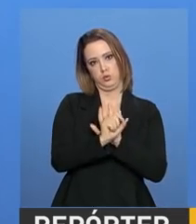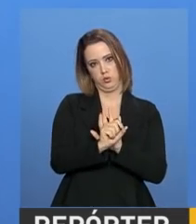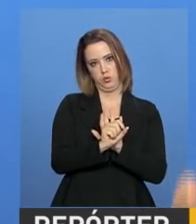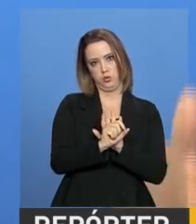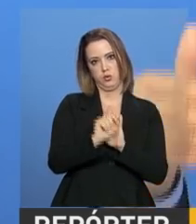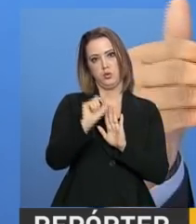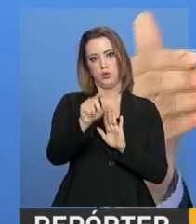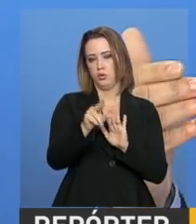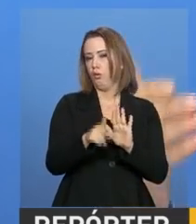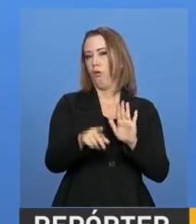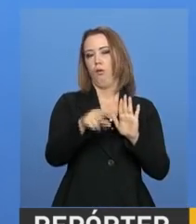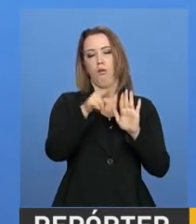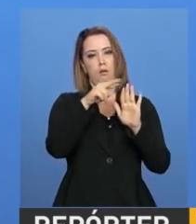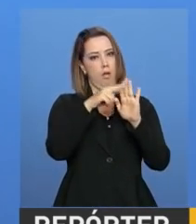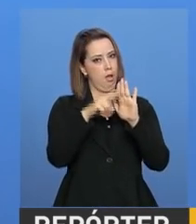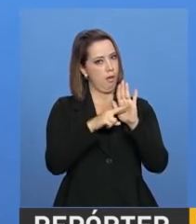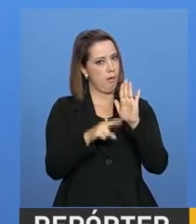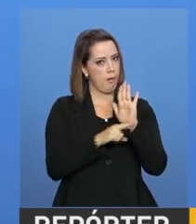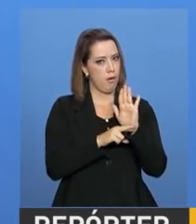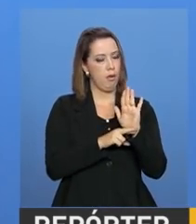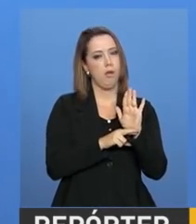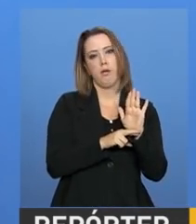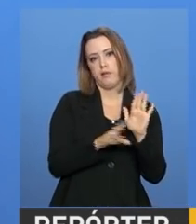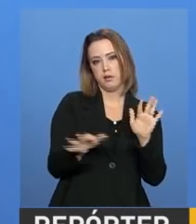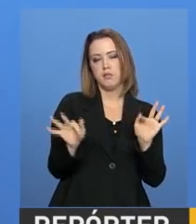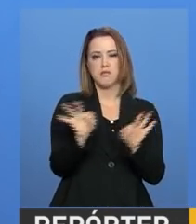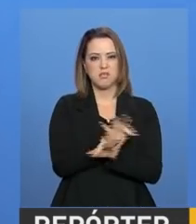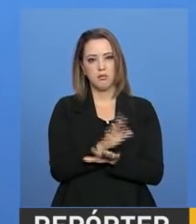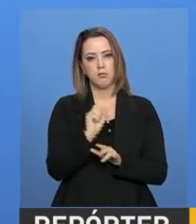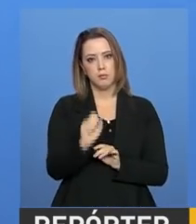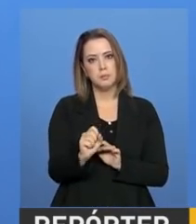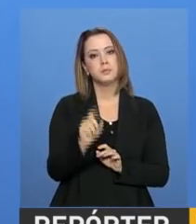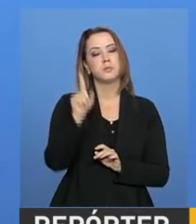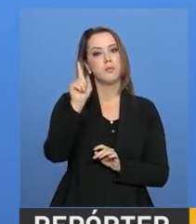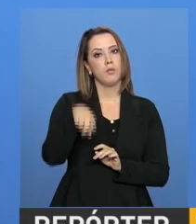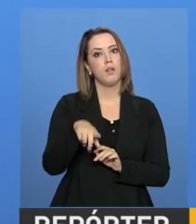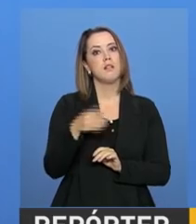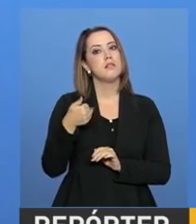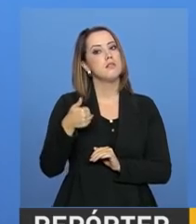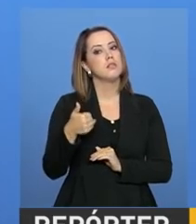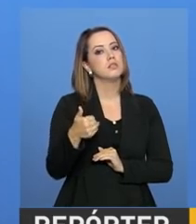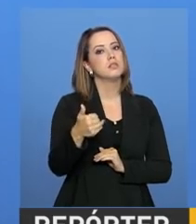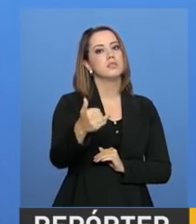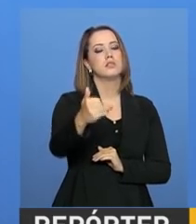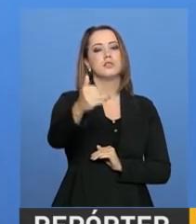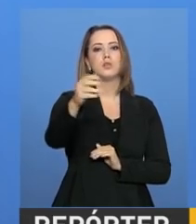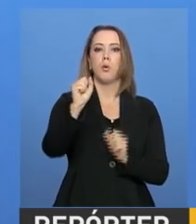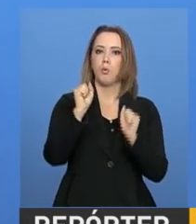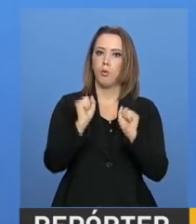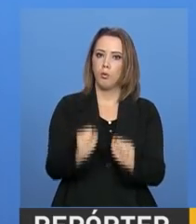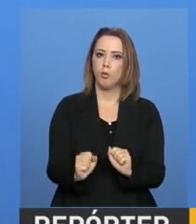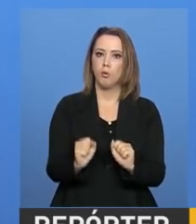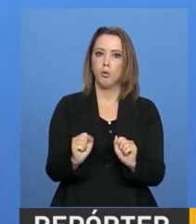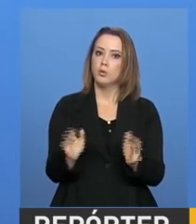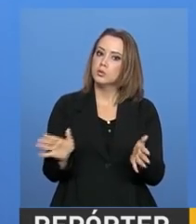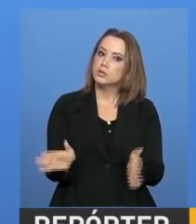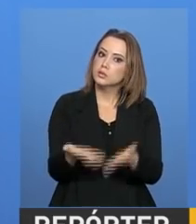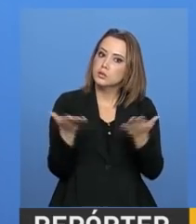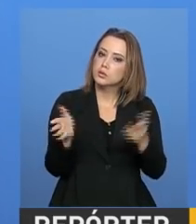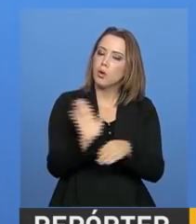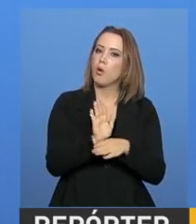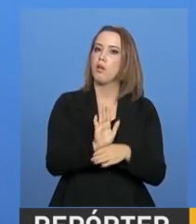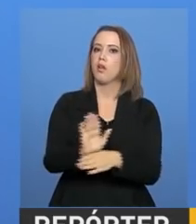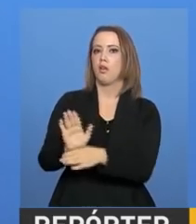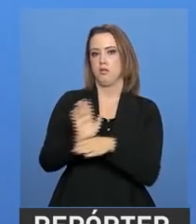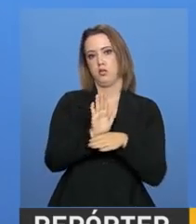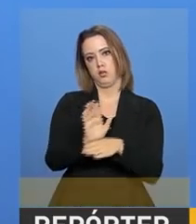de portarias de instruções normativas eles vão dar fôlego ao empresário brasileiro e